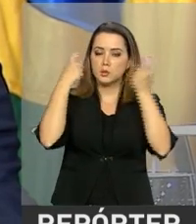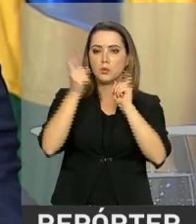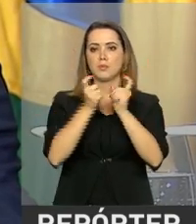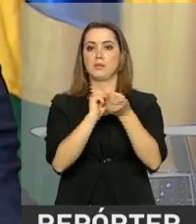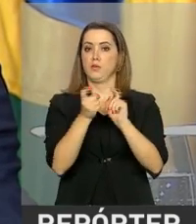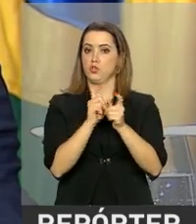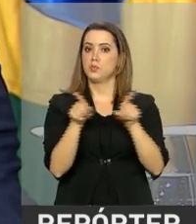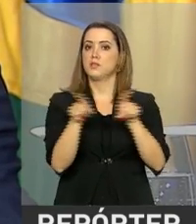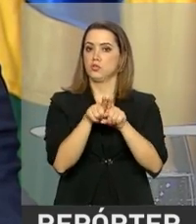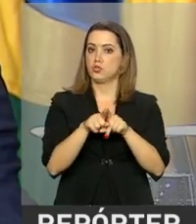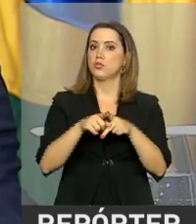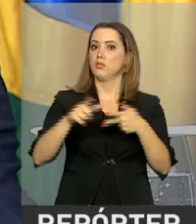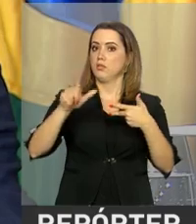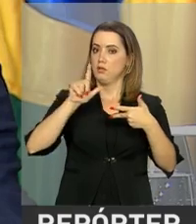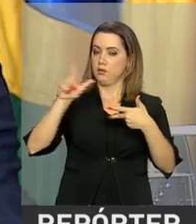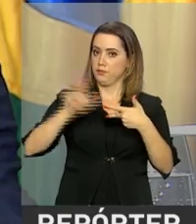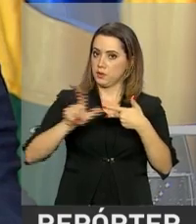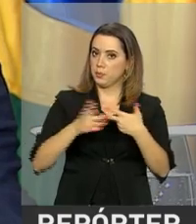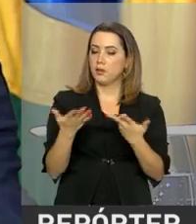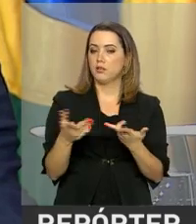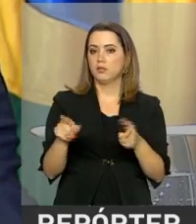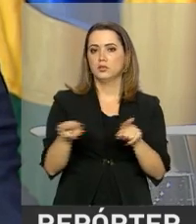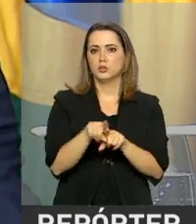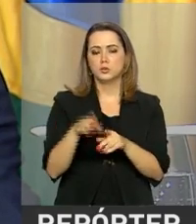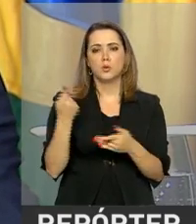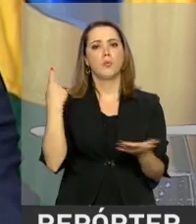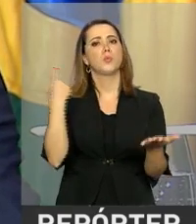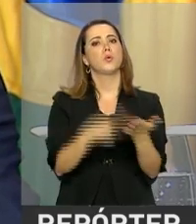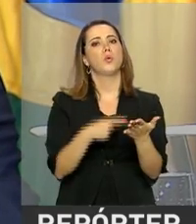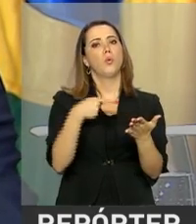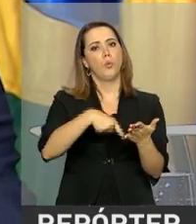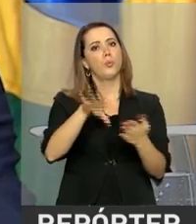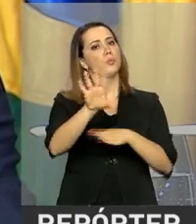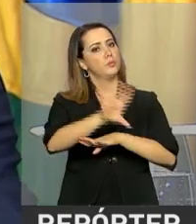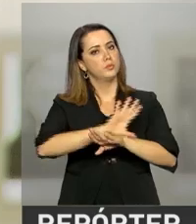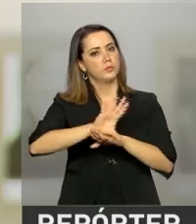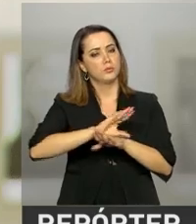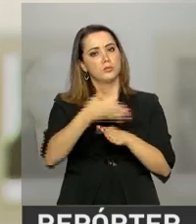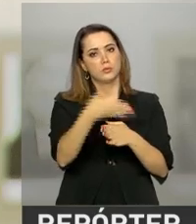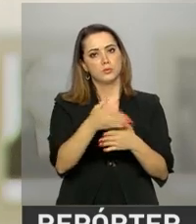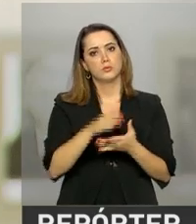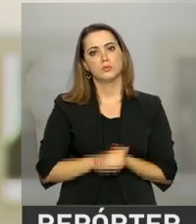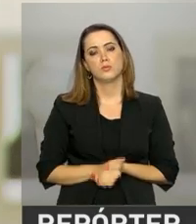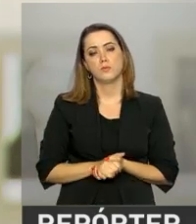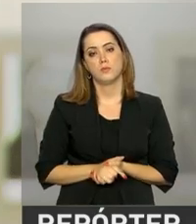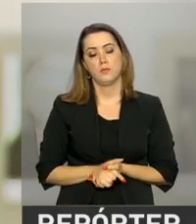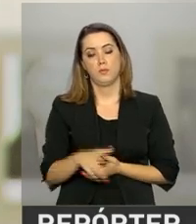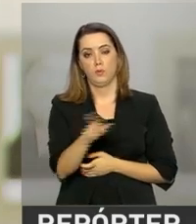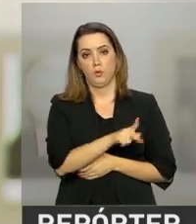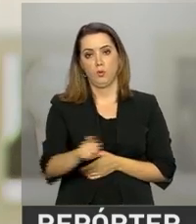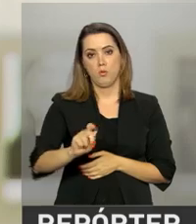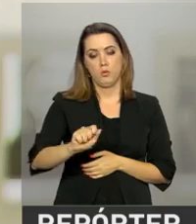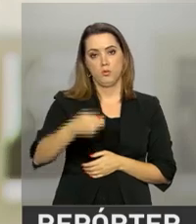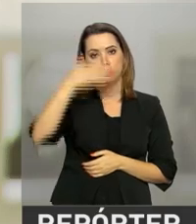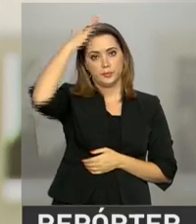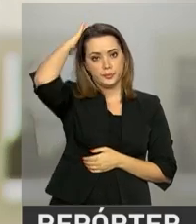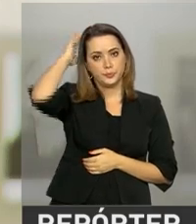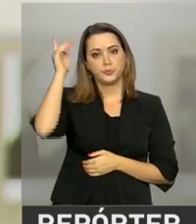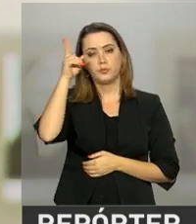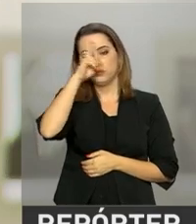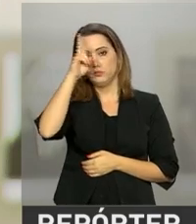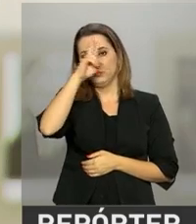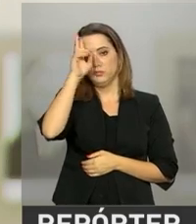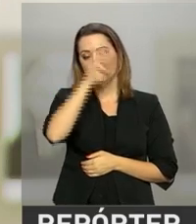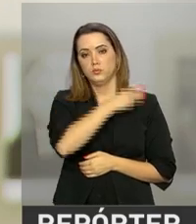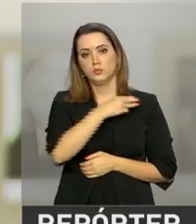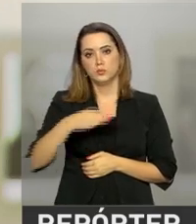administrativas e legislativas, é exatamente precisamente para cumprir este preceito constitucional. O presidente Michel Temer lembrou aos ministros que o diálogo